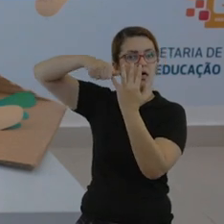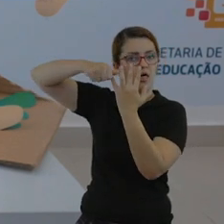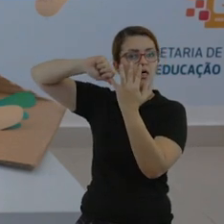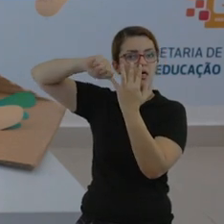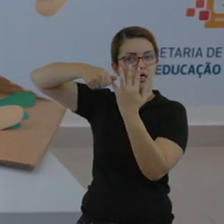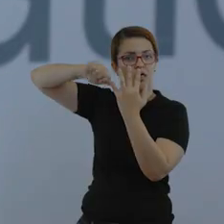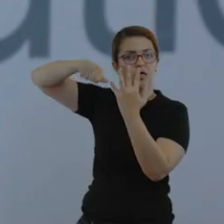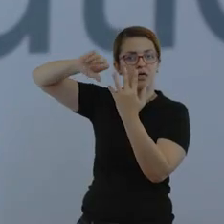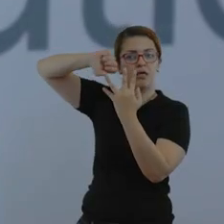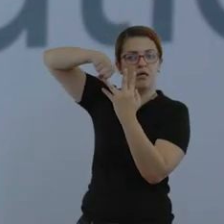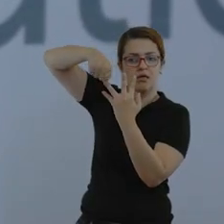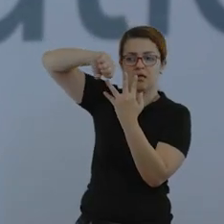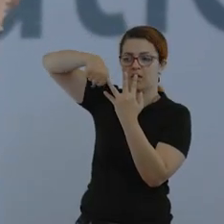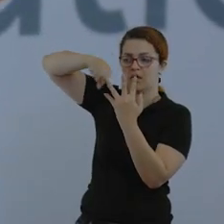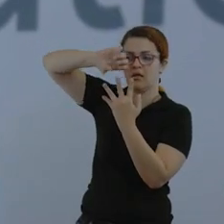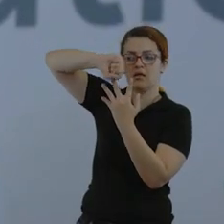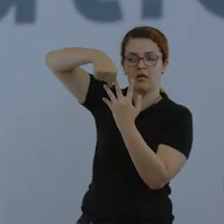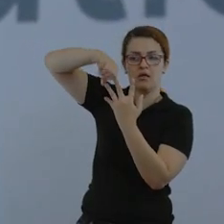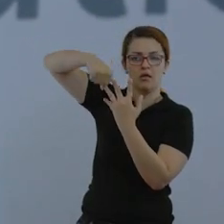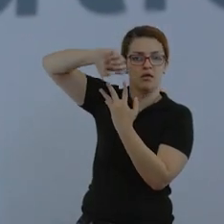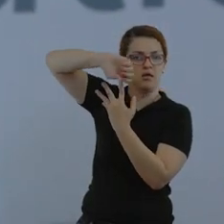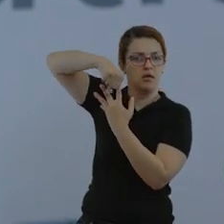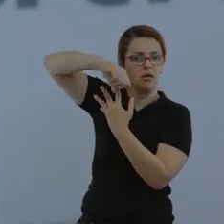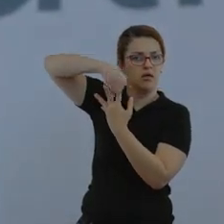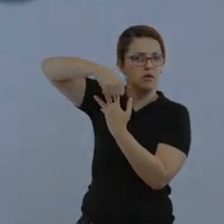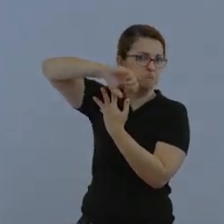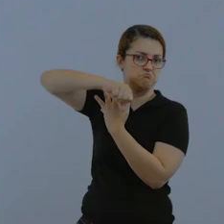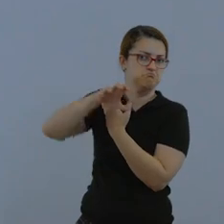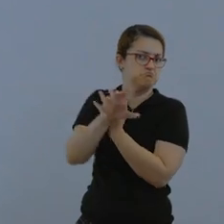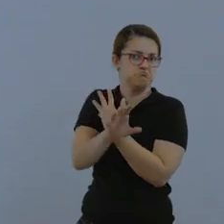vai torcendo até você formar a árvore